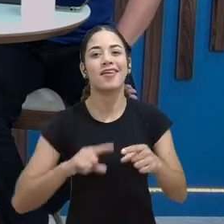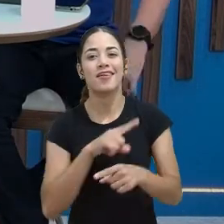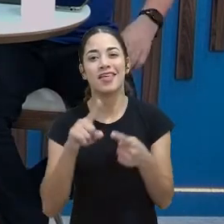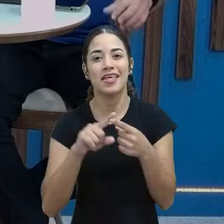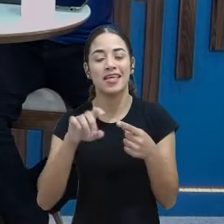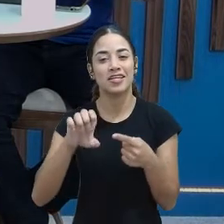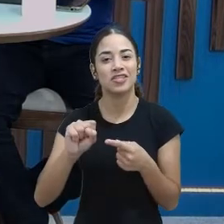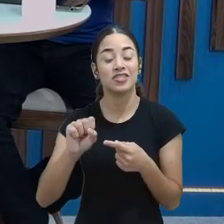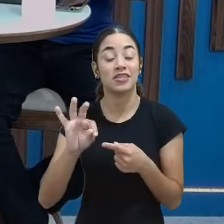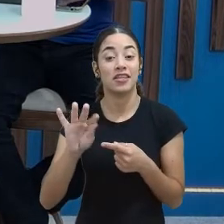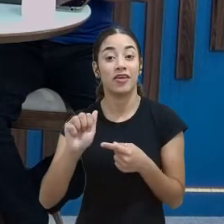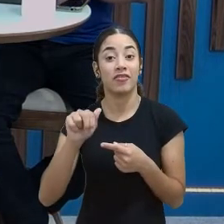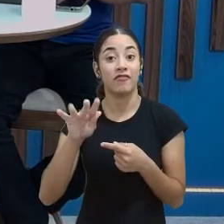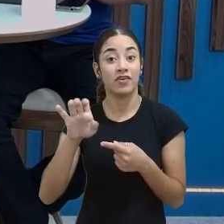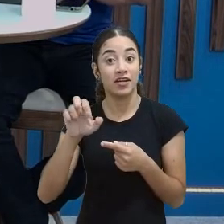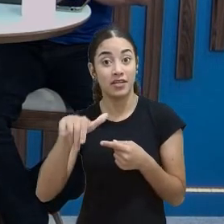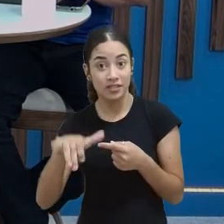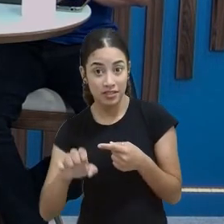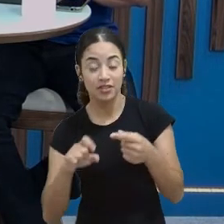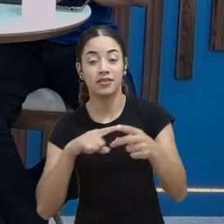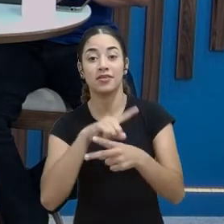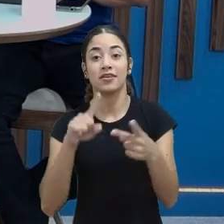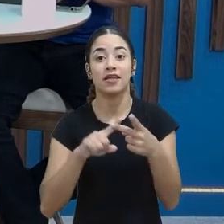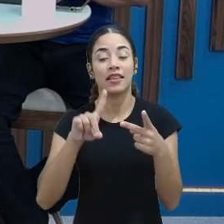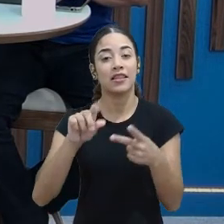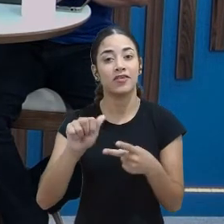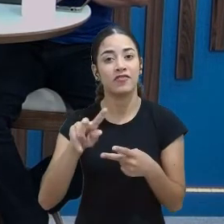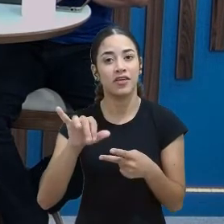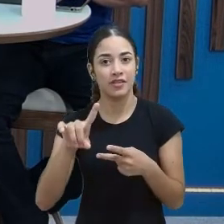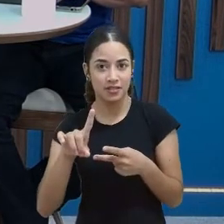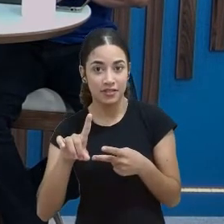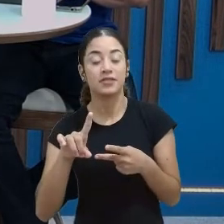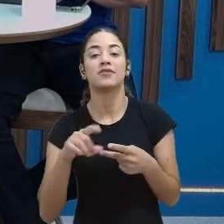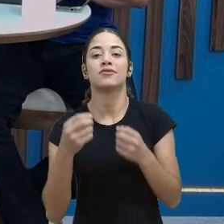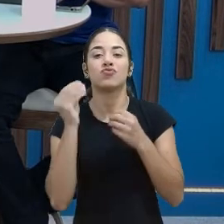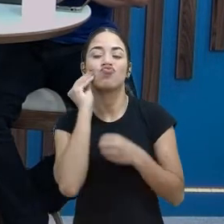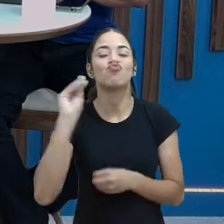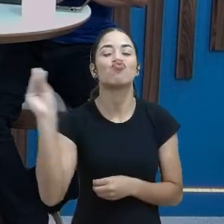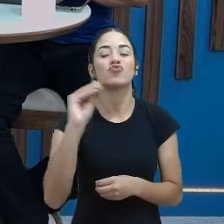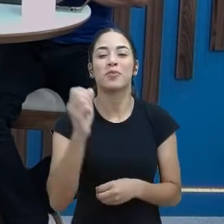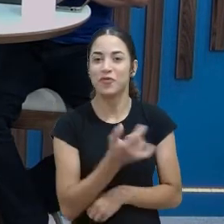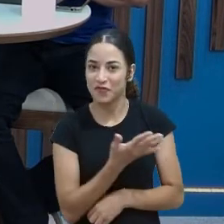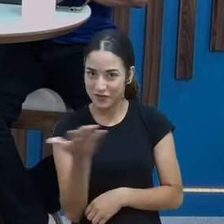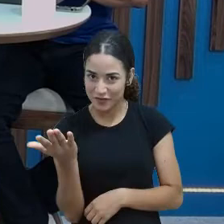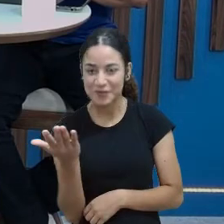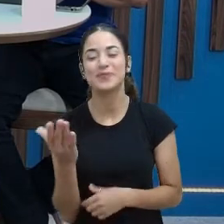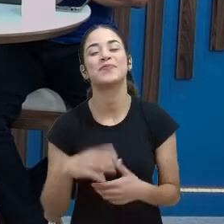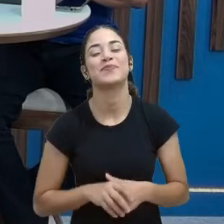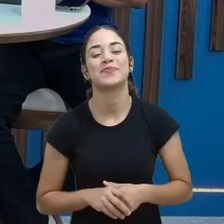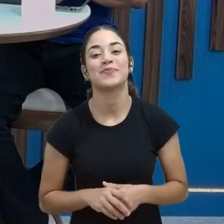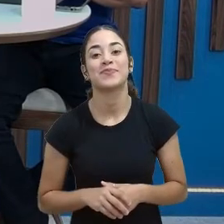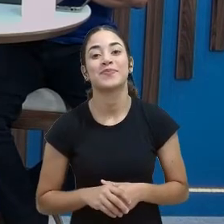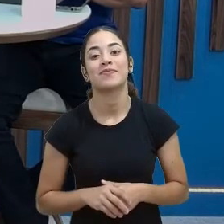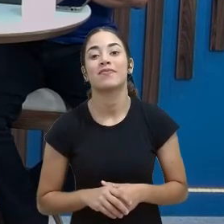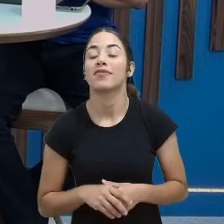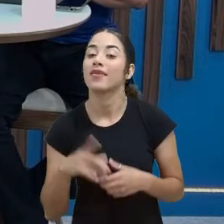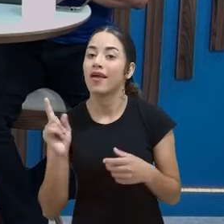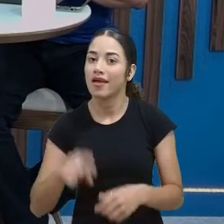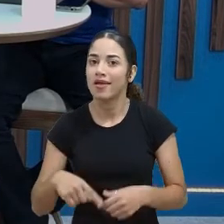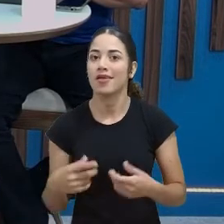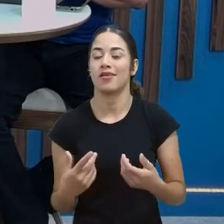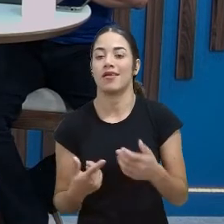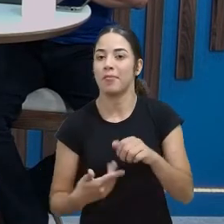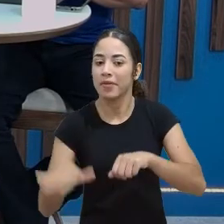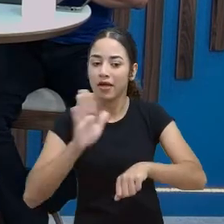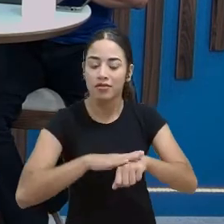Stephanie, querida também, e Deivinho, querido, olha só, um beijo para vocês, minha gente. É muita correria aqui por